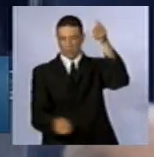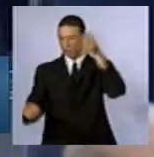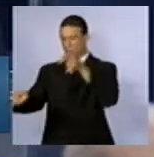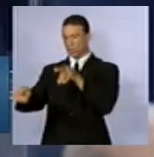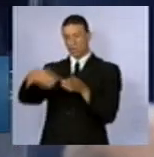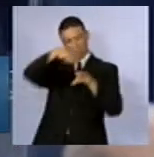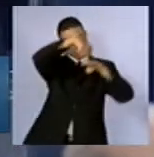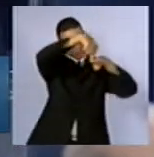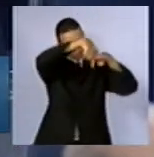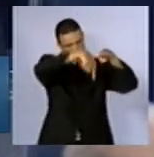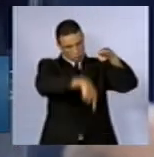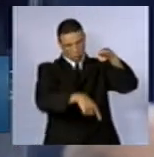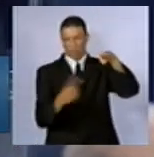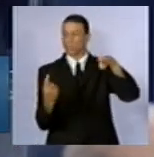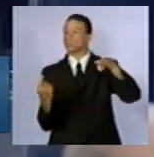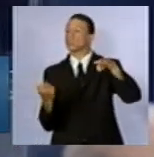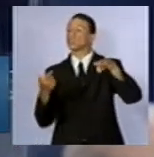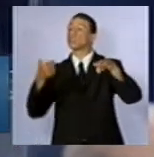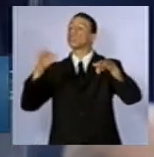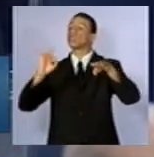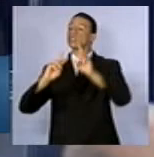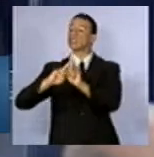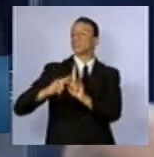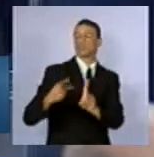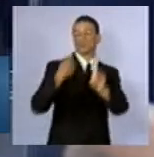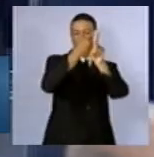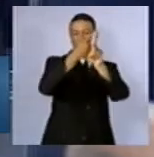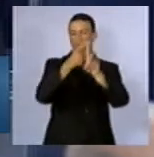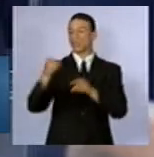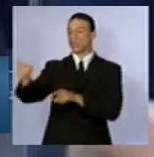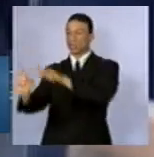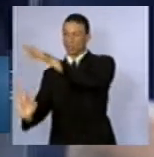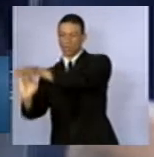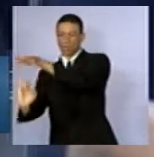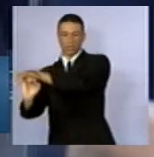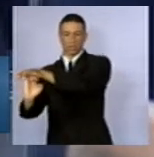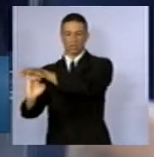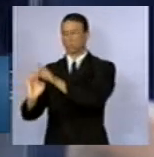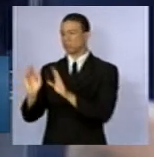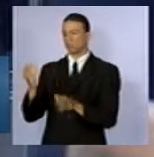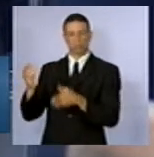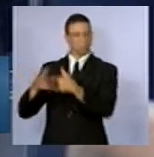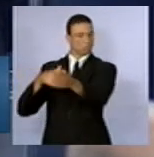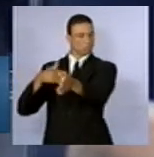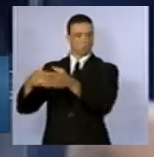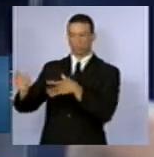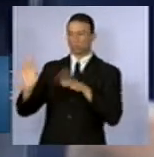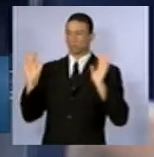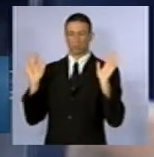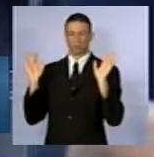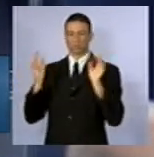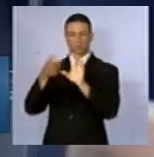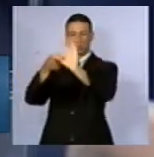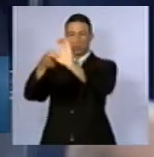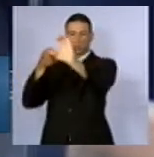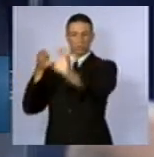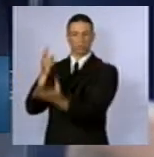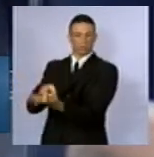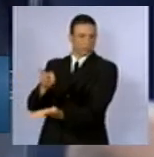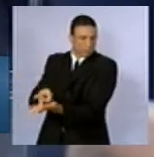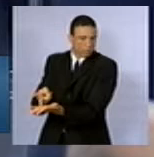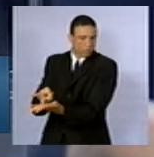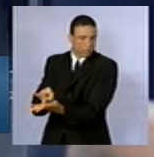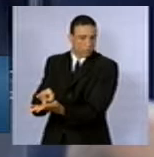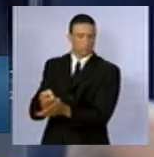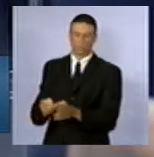enterrada vai custar 10 vezes mais pro pro empreendedor faz diferença não faz diferença ele vai ter o lucro ag é eu só pergunto então por